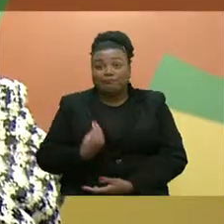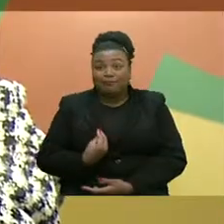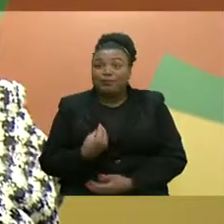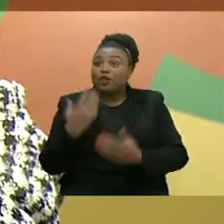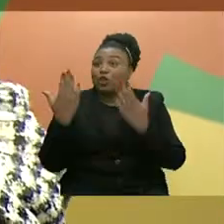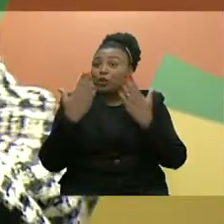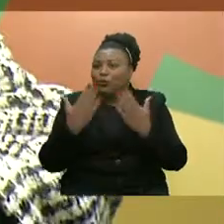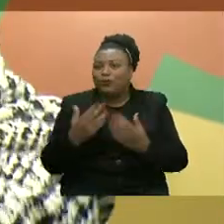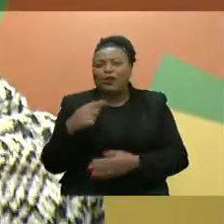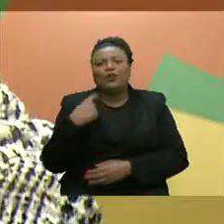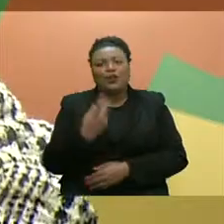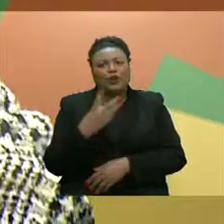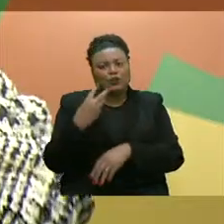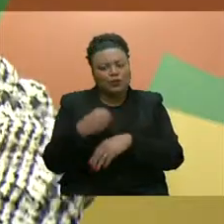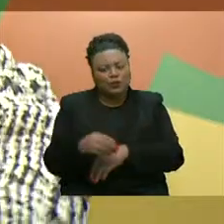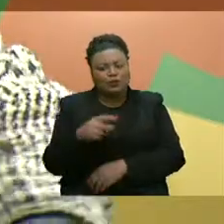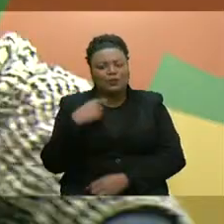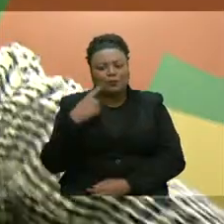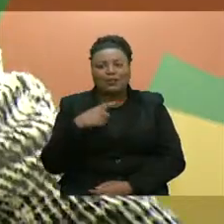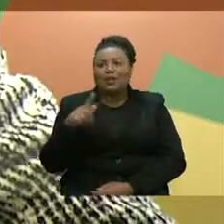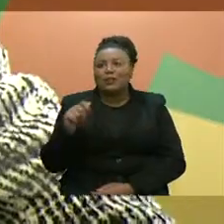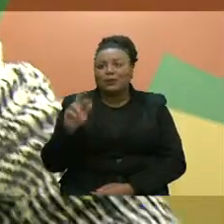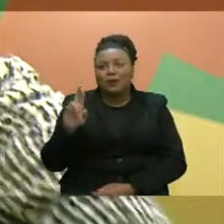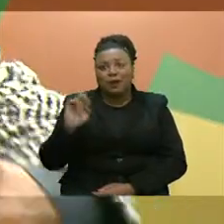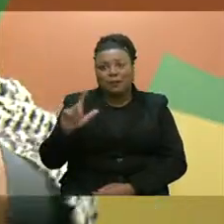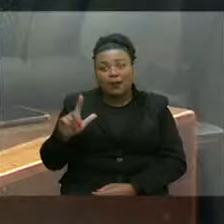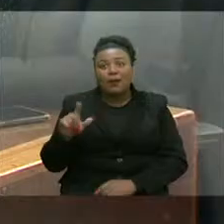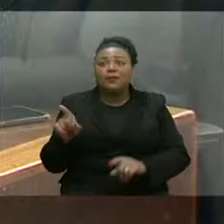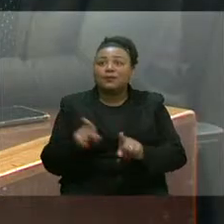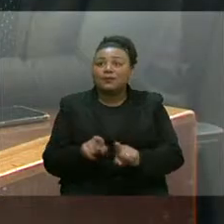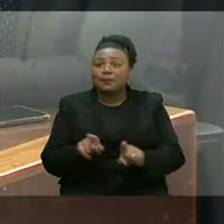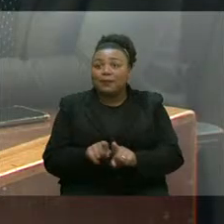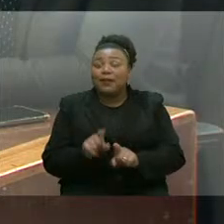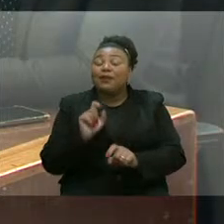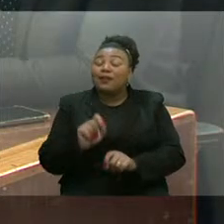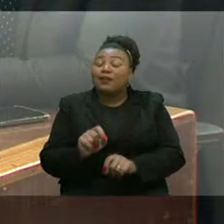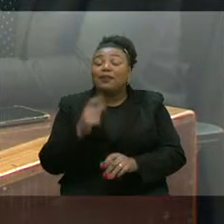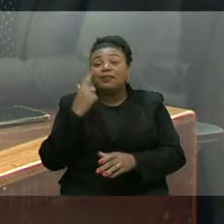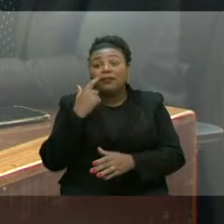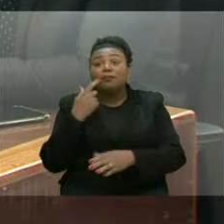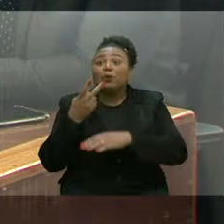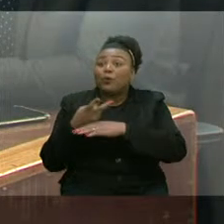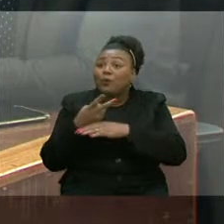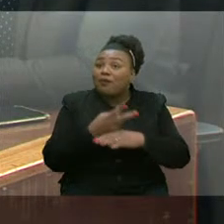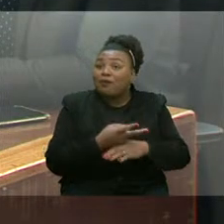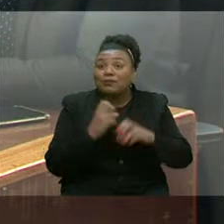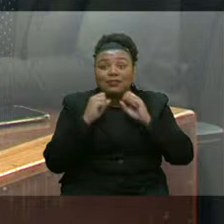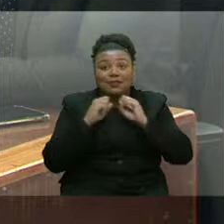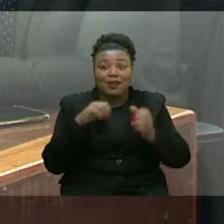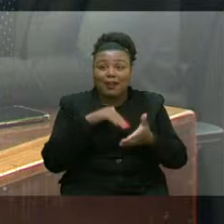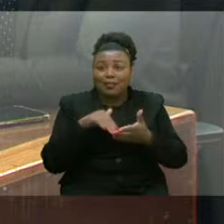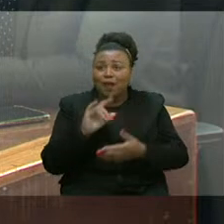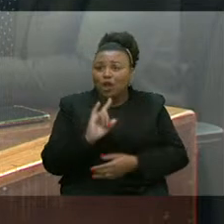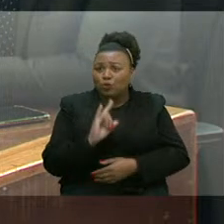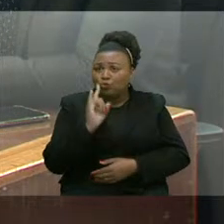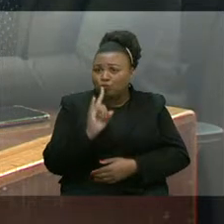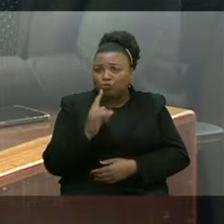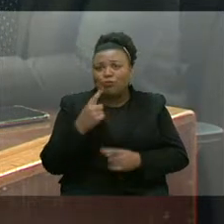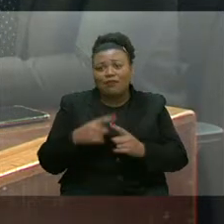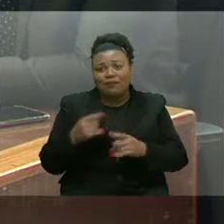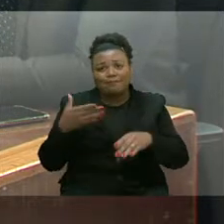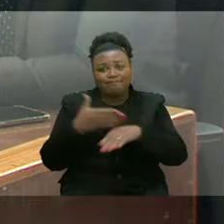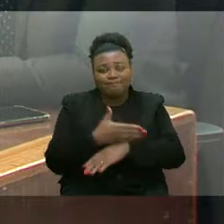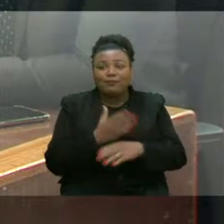dúvidas. E nós sugerimos, deputado Gabriel, também, e procuramos a secretaria, na última vez que esteve na